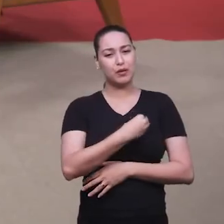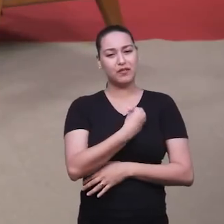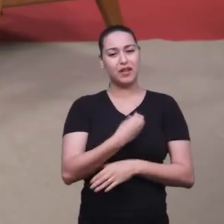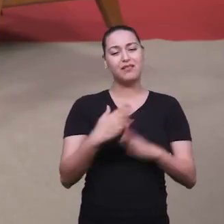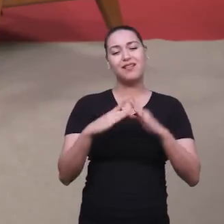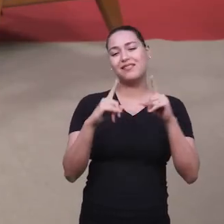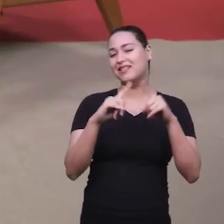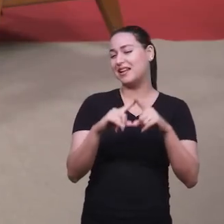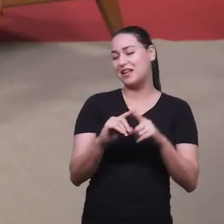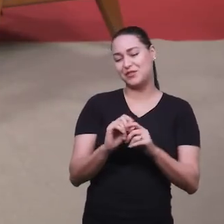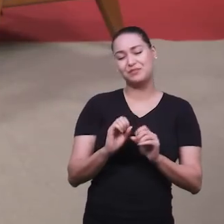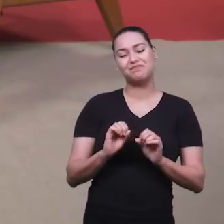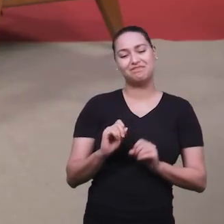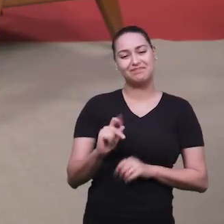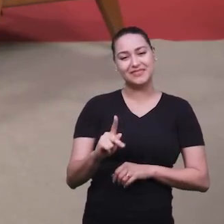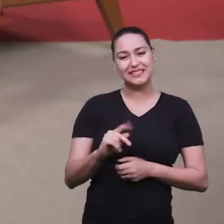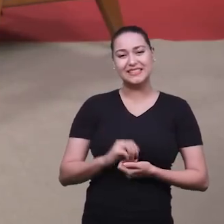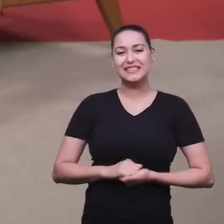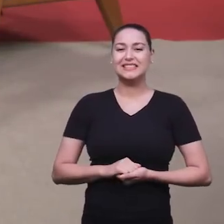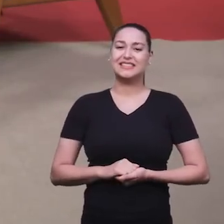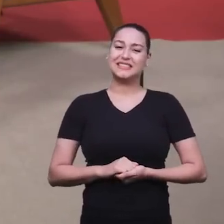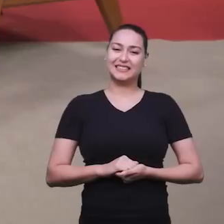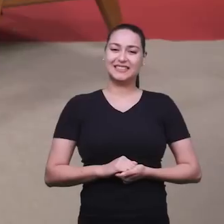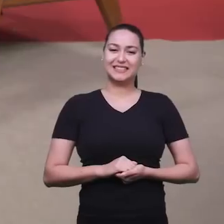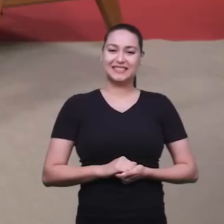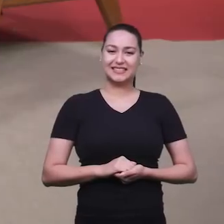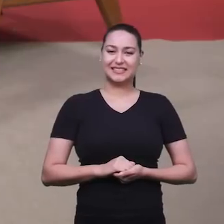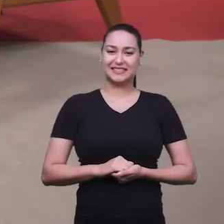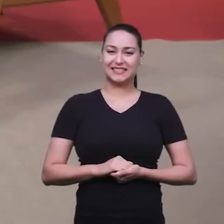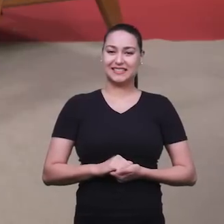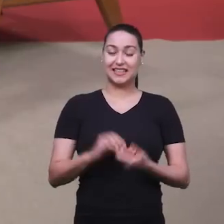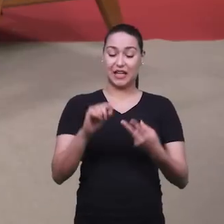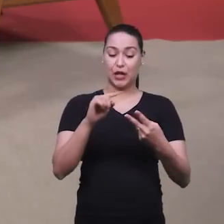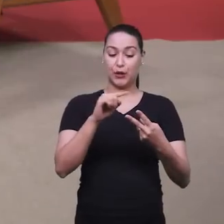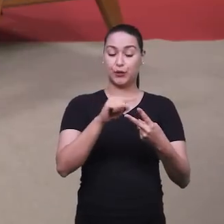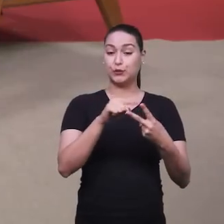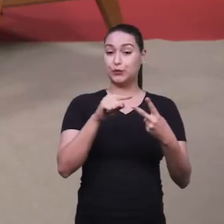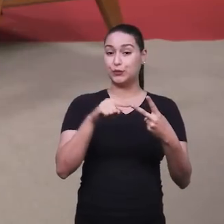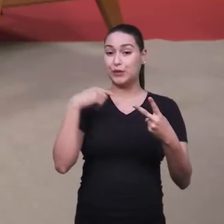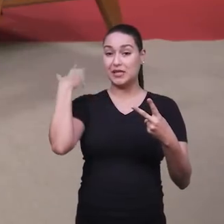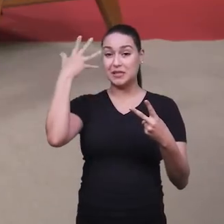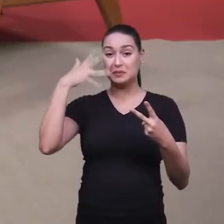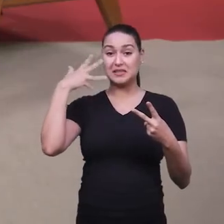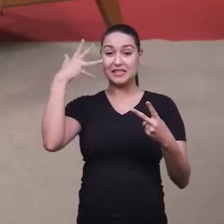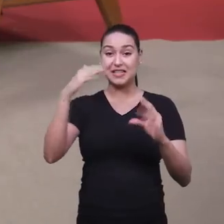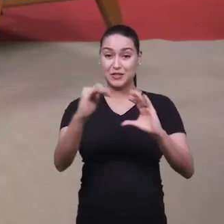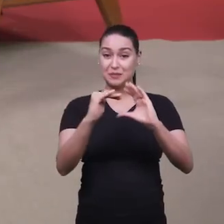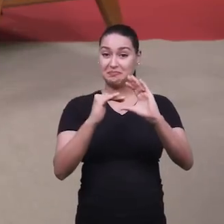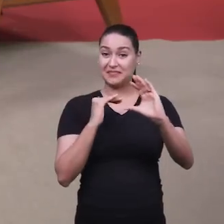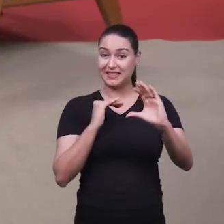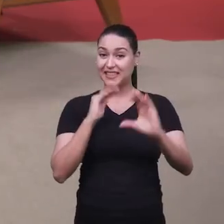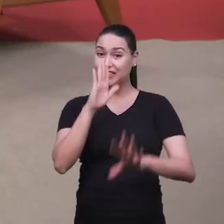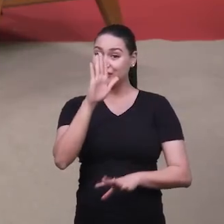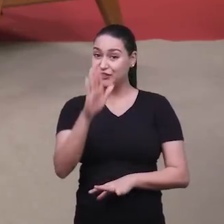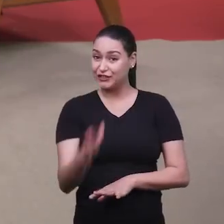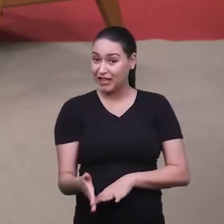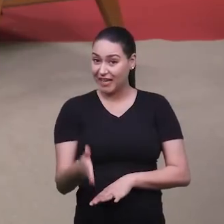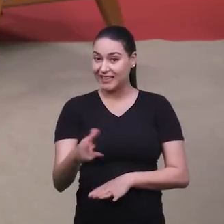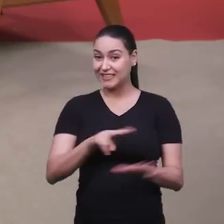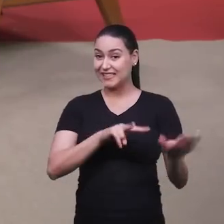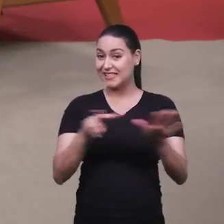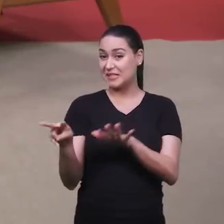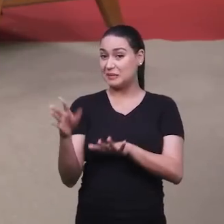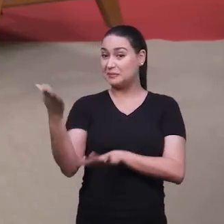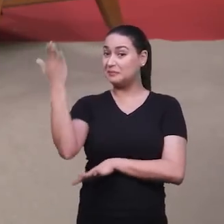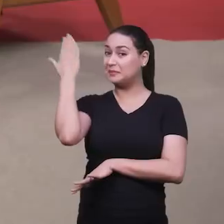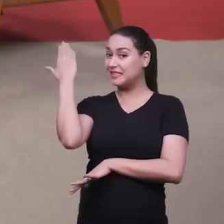igreja que você faz parte, enfim. Vamos então trazer aqui duas mensagens que foram enviadas para nós a partir do programa